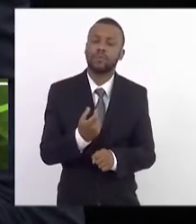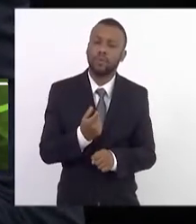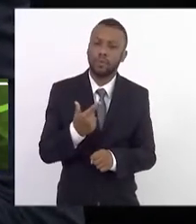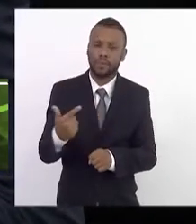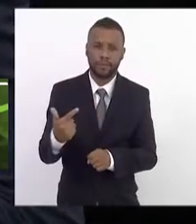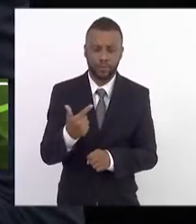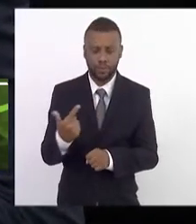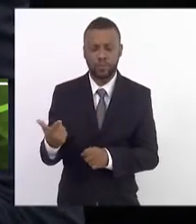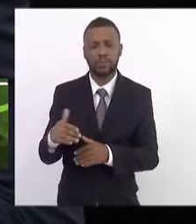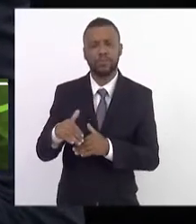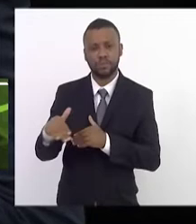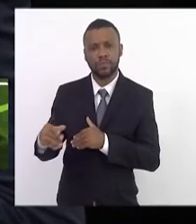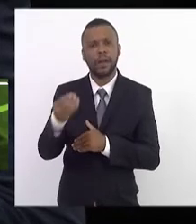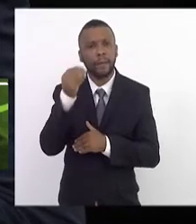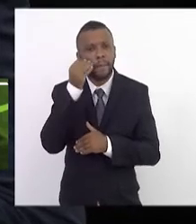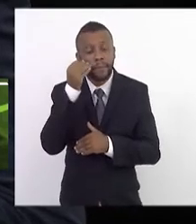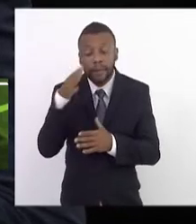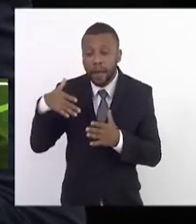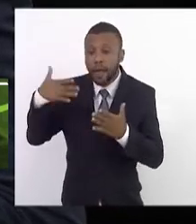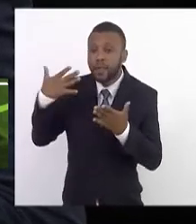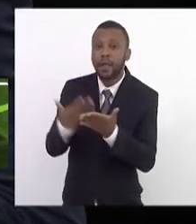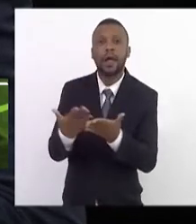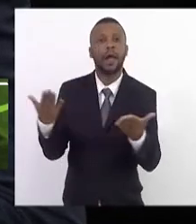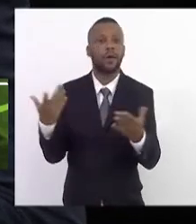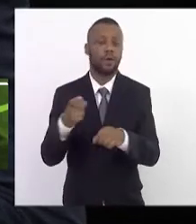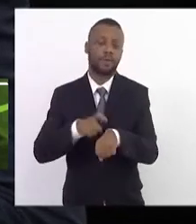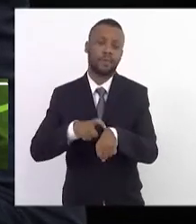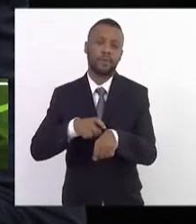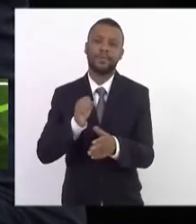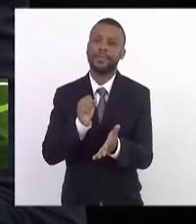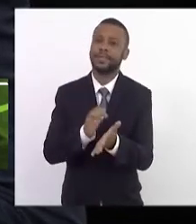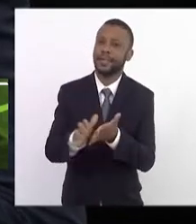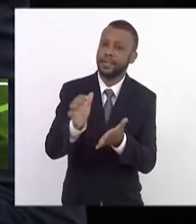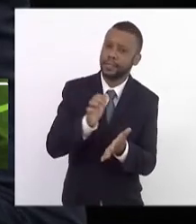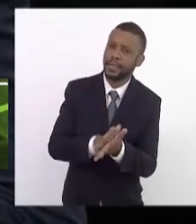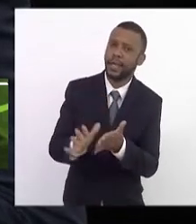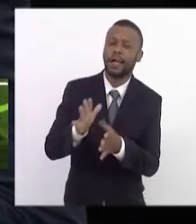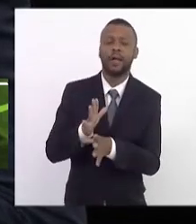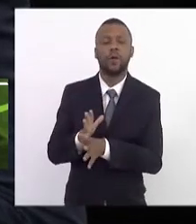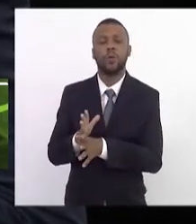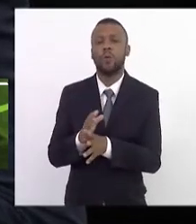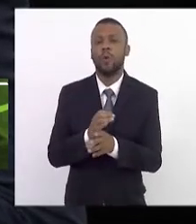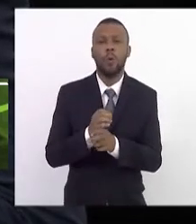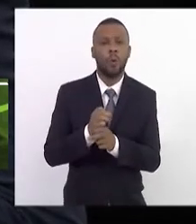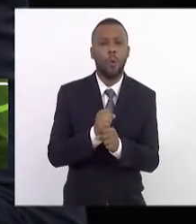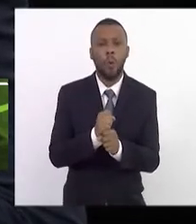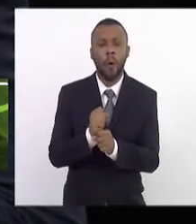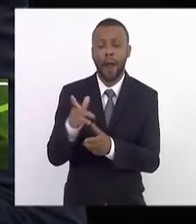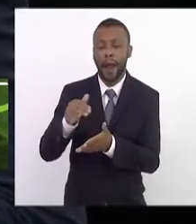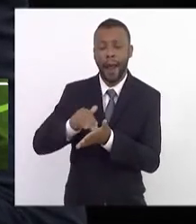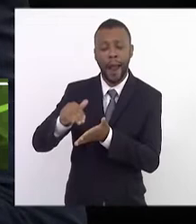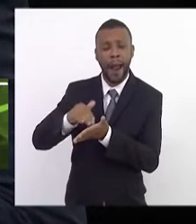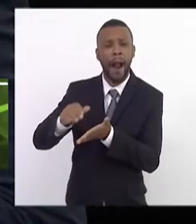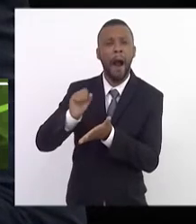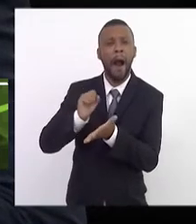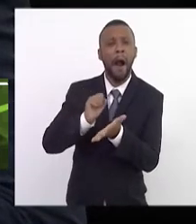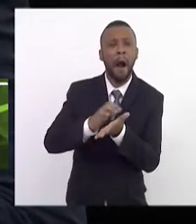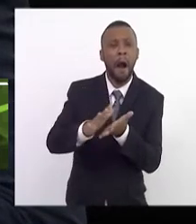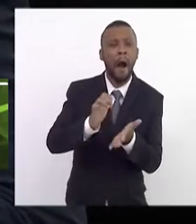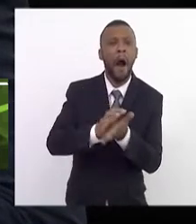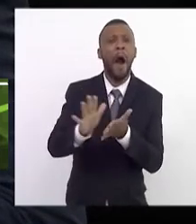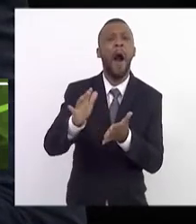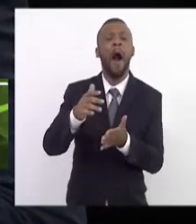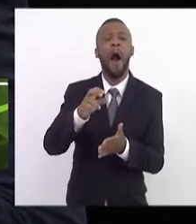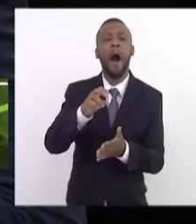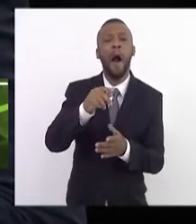estamos previstos aí, até agora, de gastar pelo menos, da Secretaria gastar pelo menos mais da metade do que